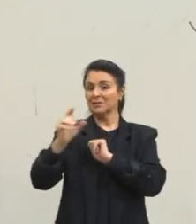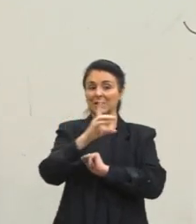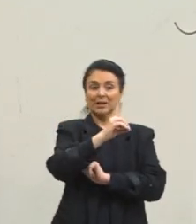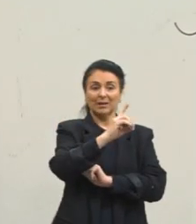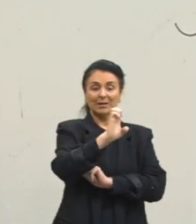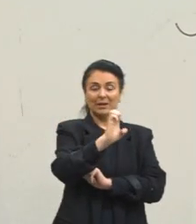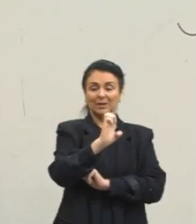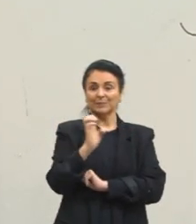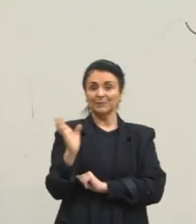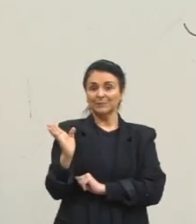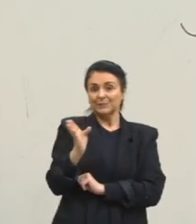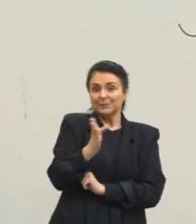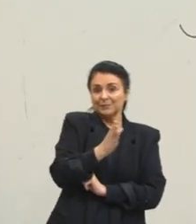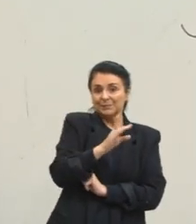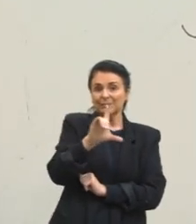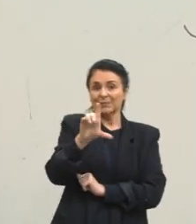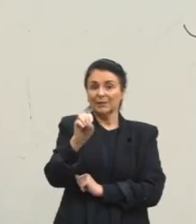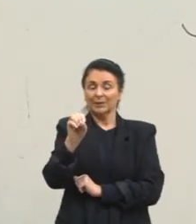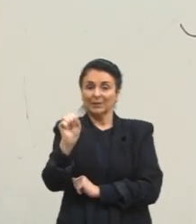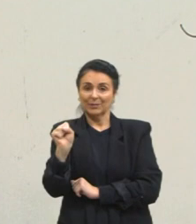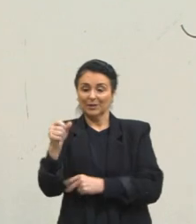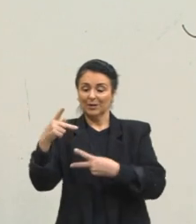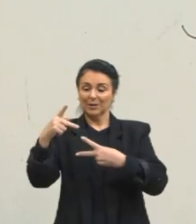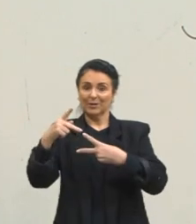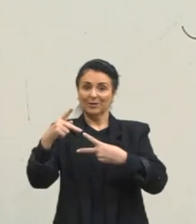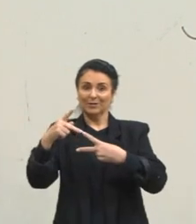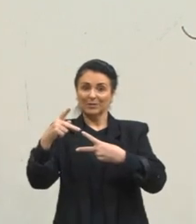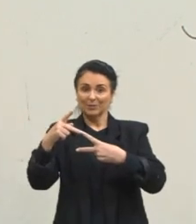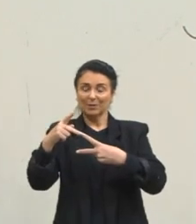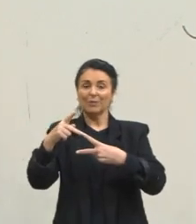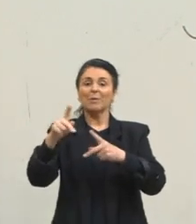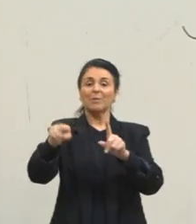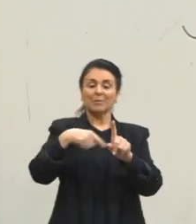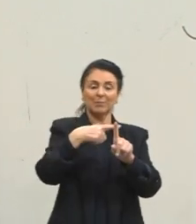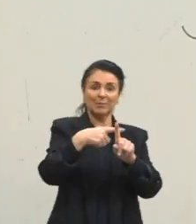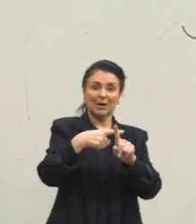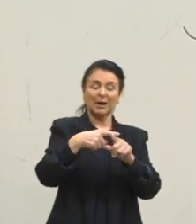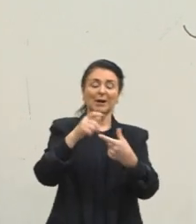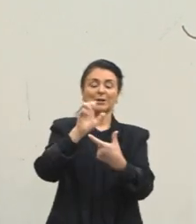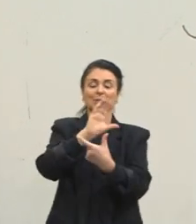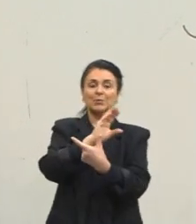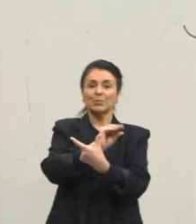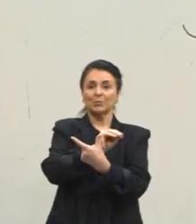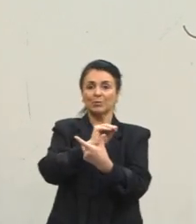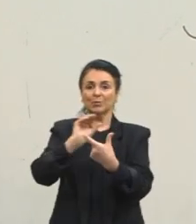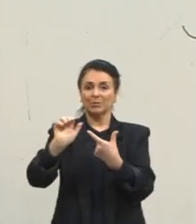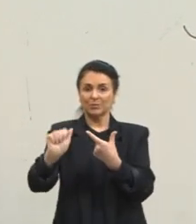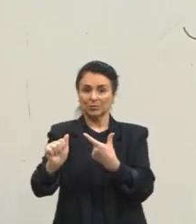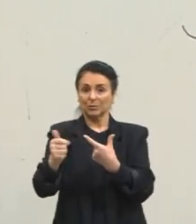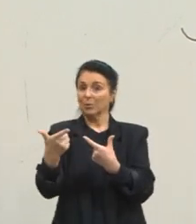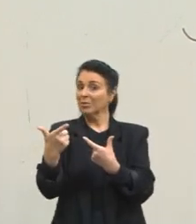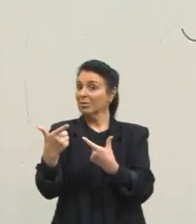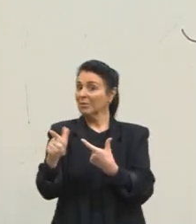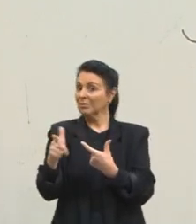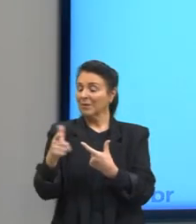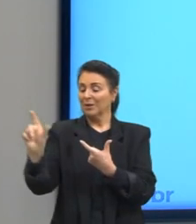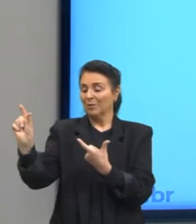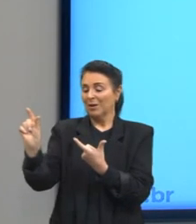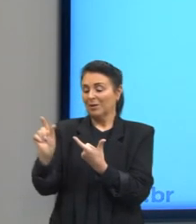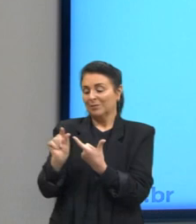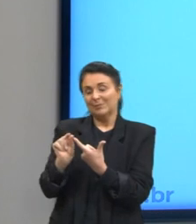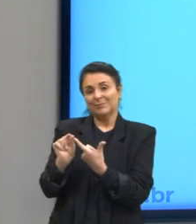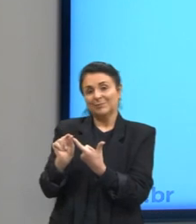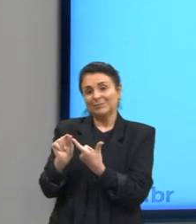ou seja ora a preposição de e o certinho artigo nós não tem uma contração